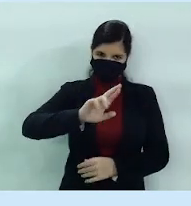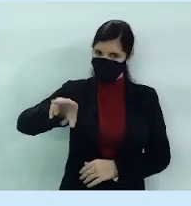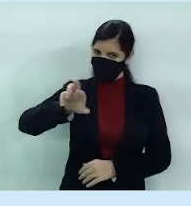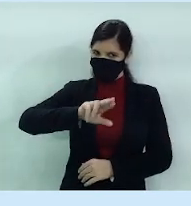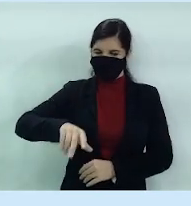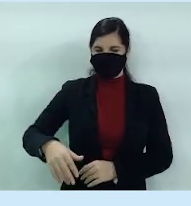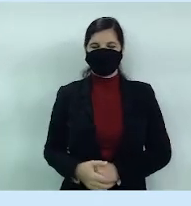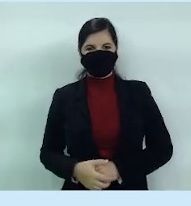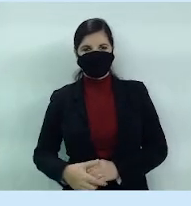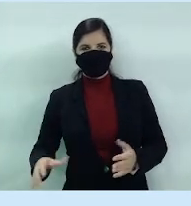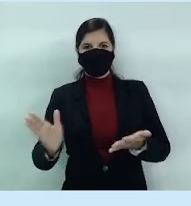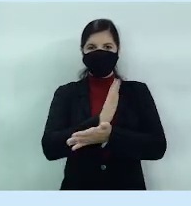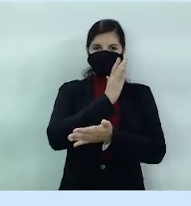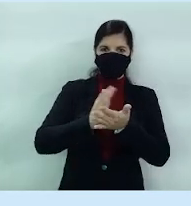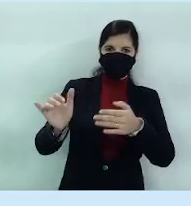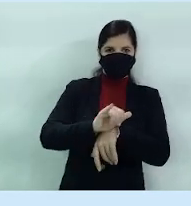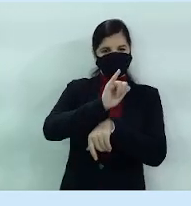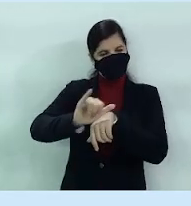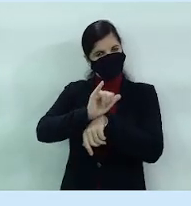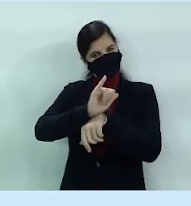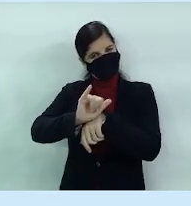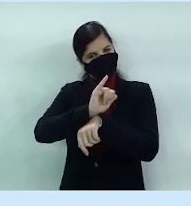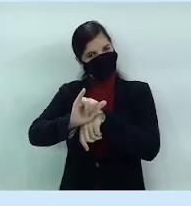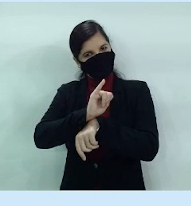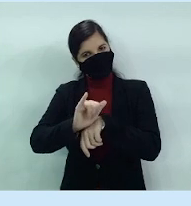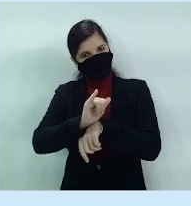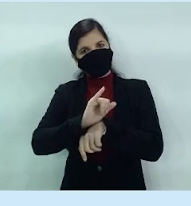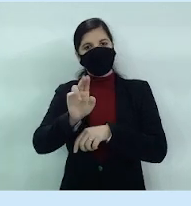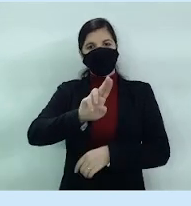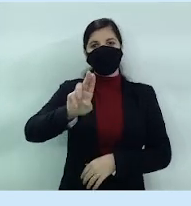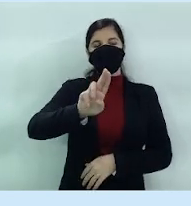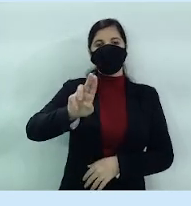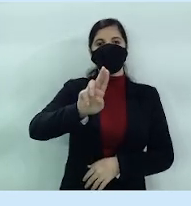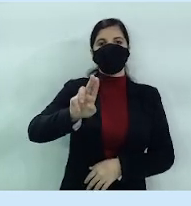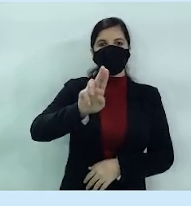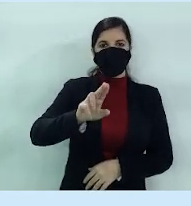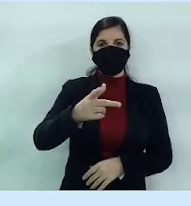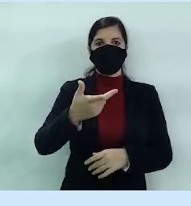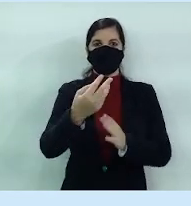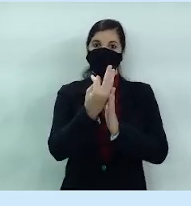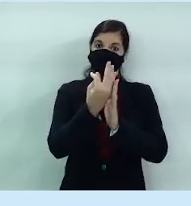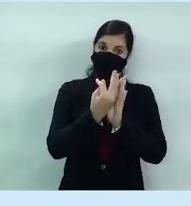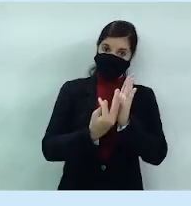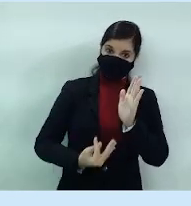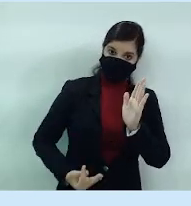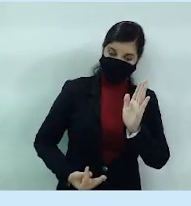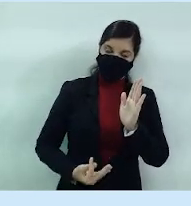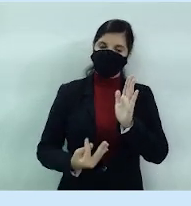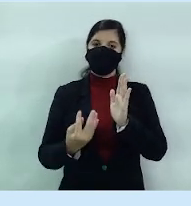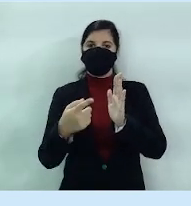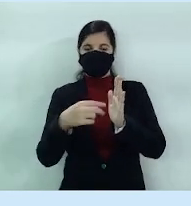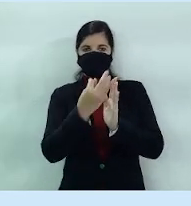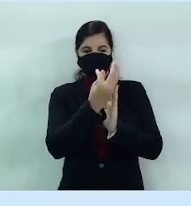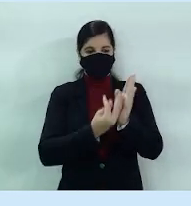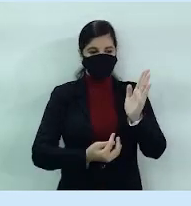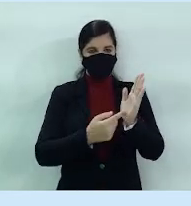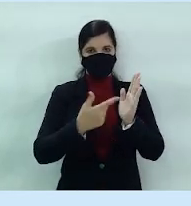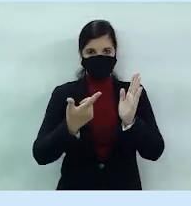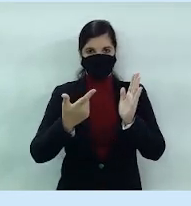Mas existem algumas estratégias que são muito utilizadas em textos que nós chamamos de